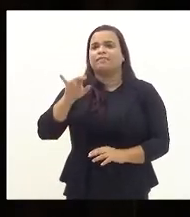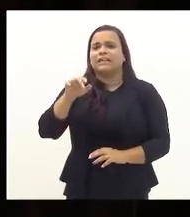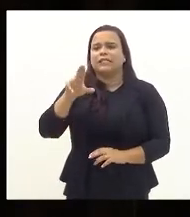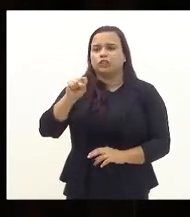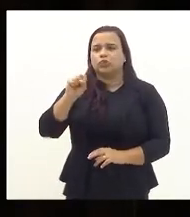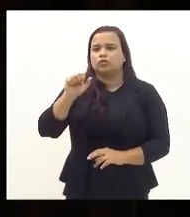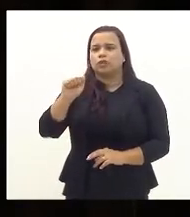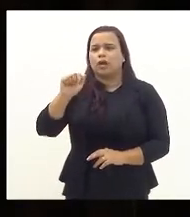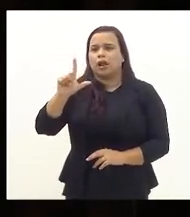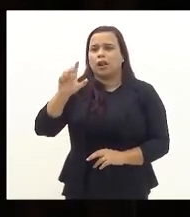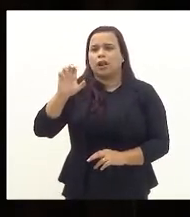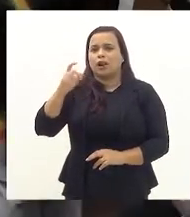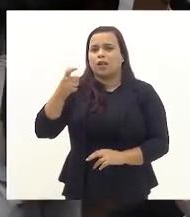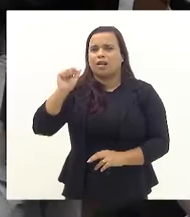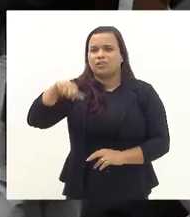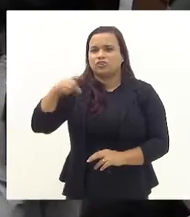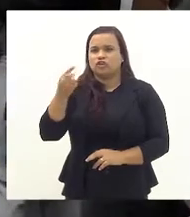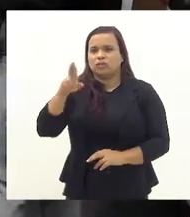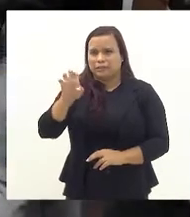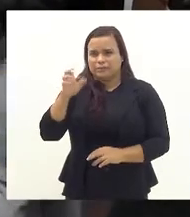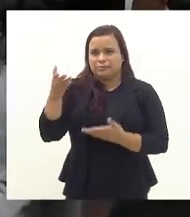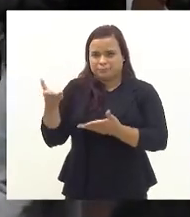Alexandre.